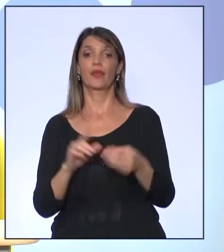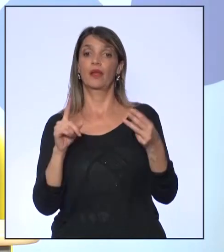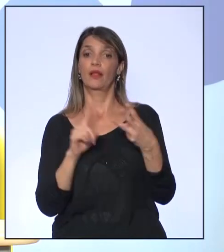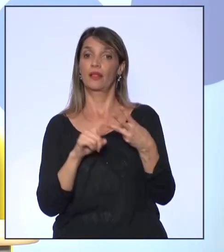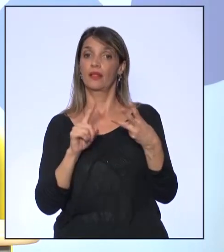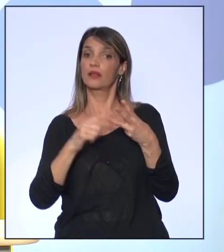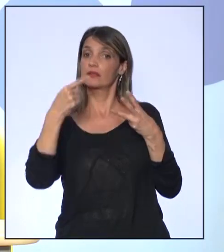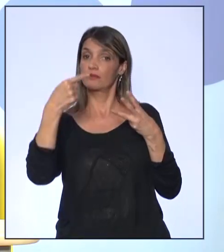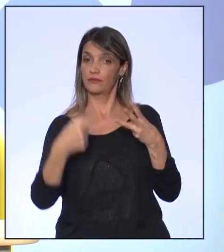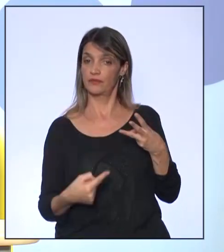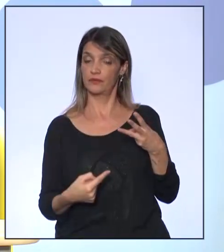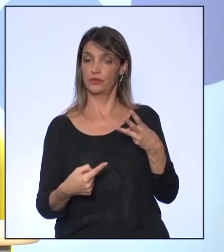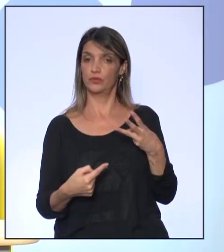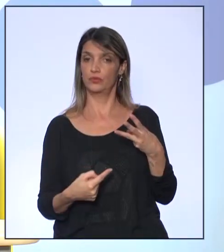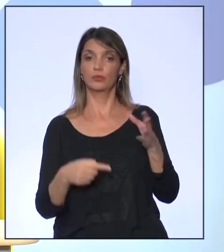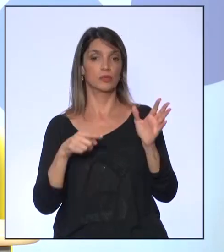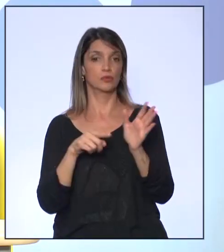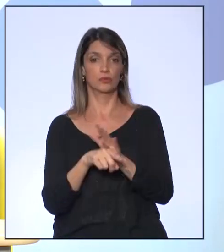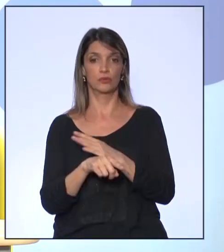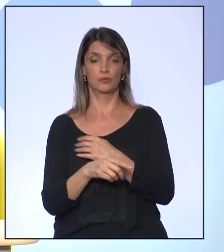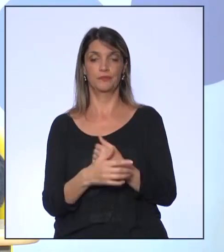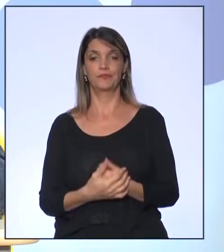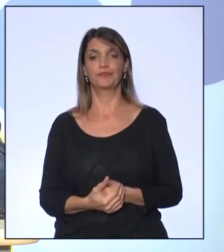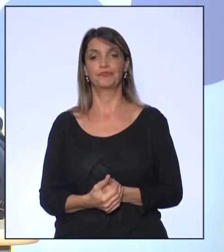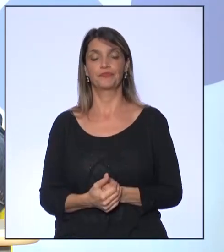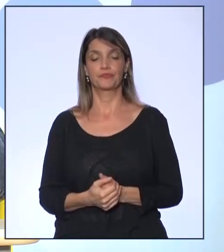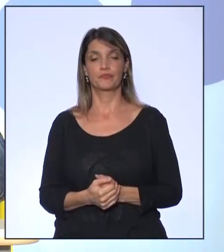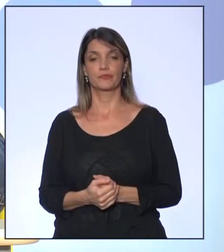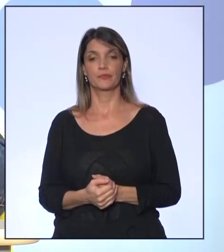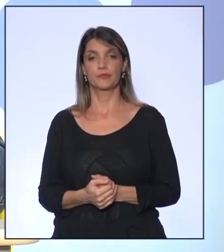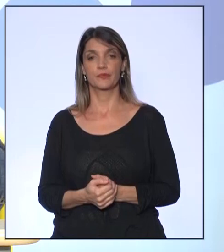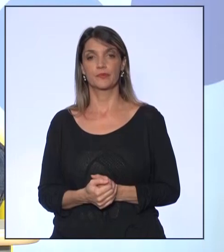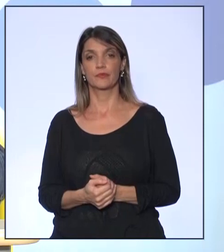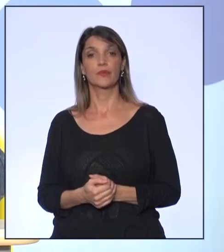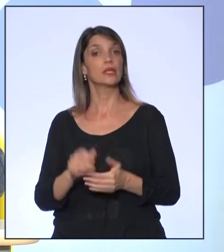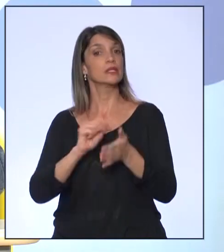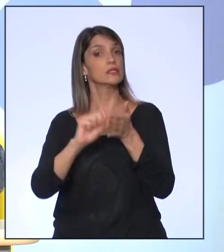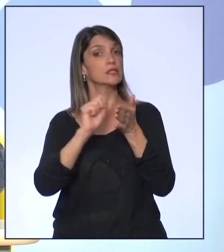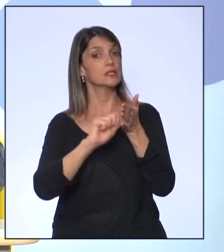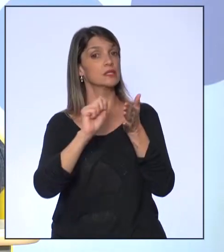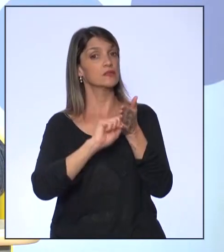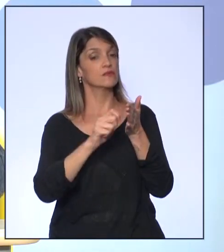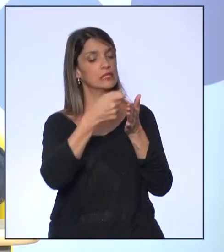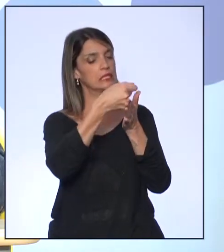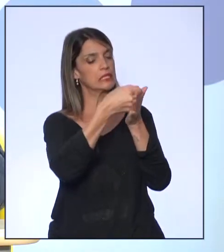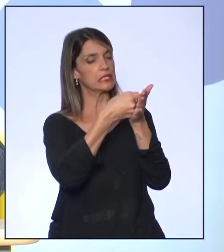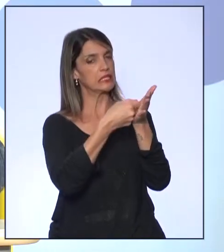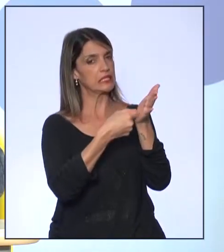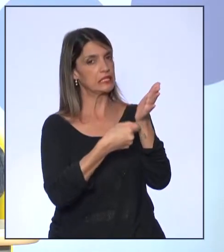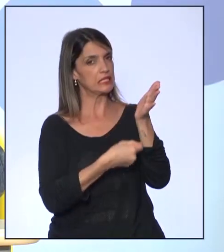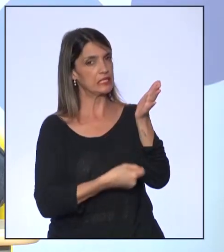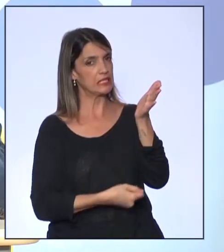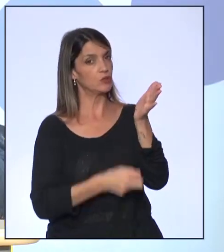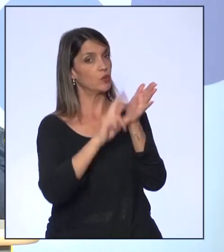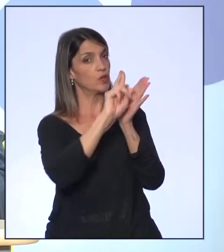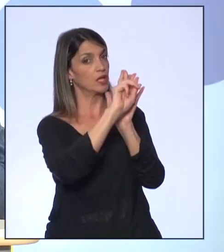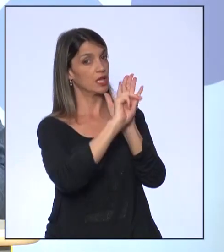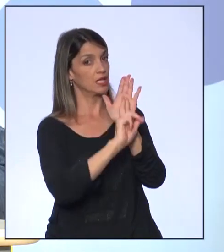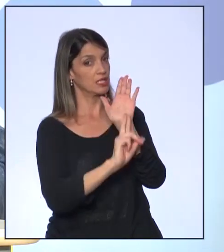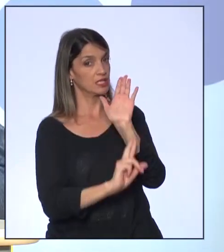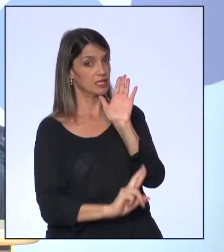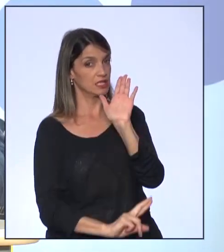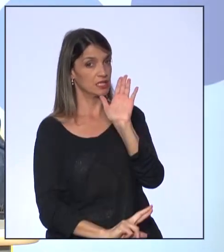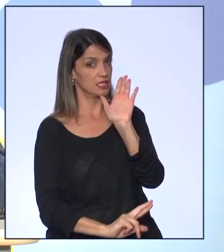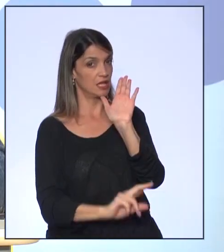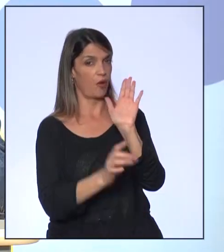quem perguntou, não tinha entendido, olha só. Você vai escrever um texto, lembra que eu falei? É uma redação, onde você vai